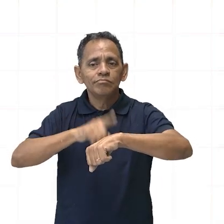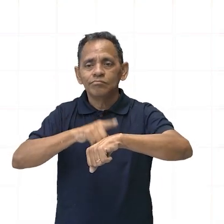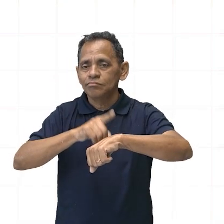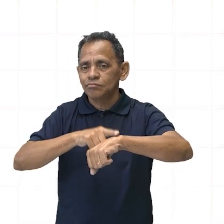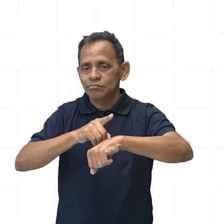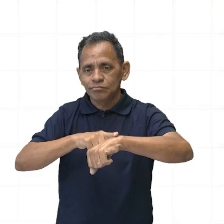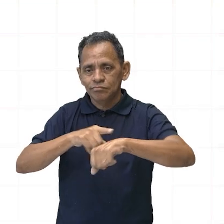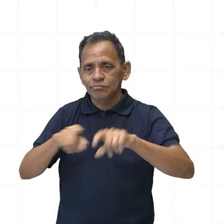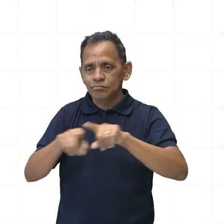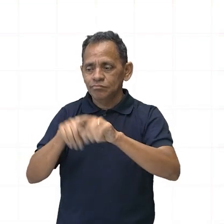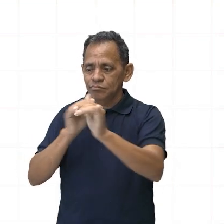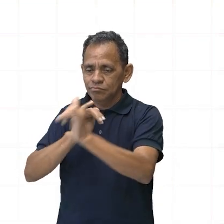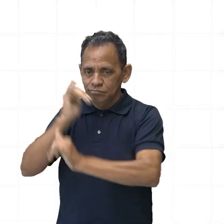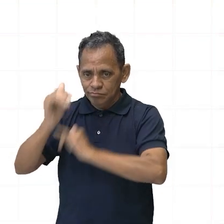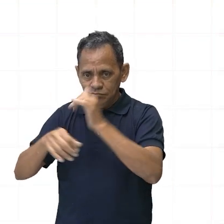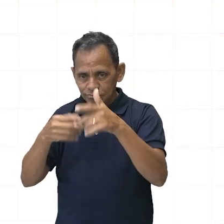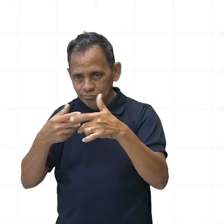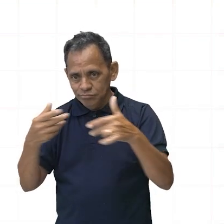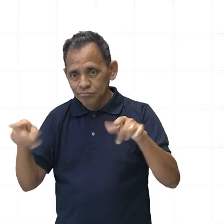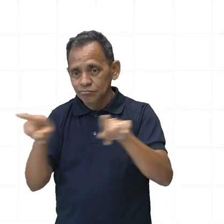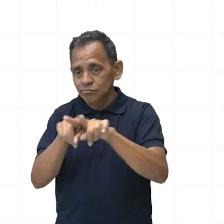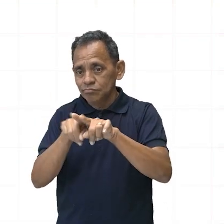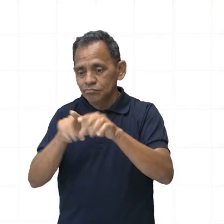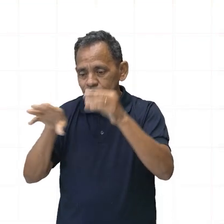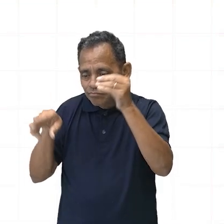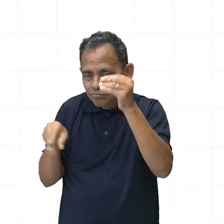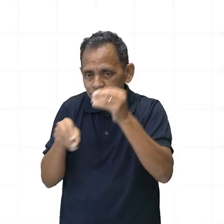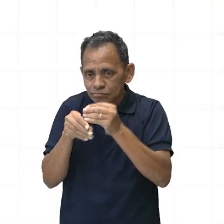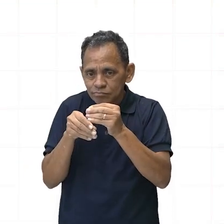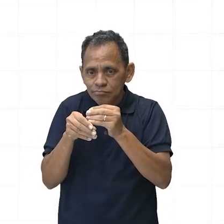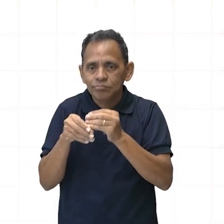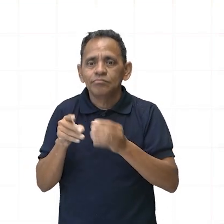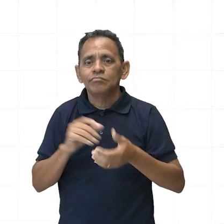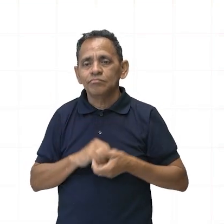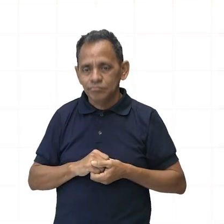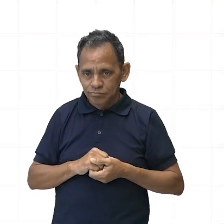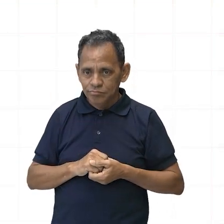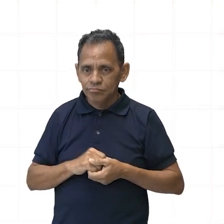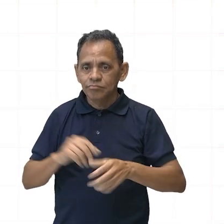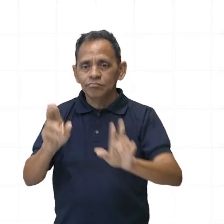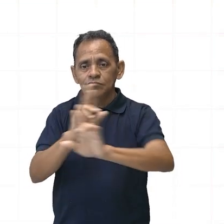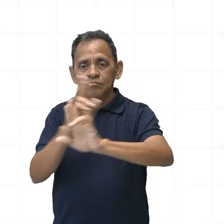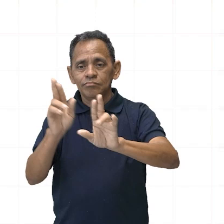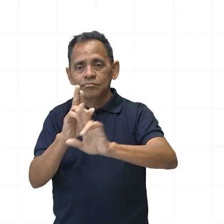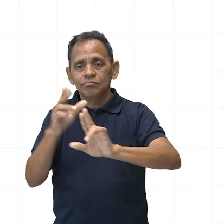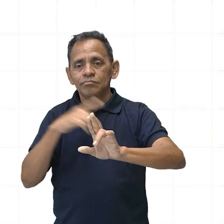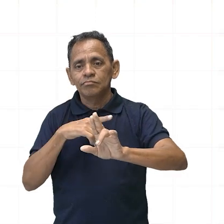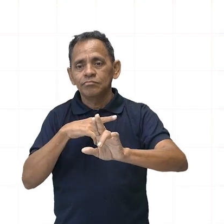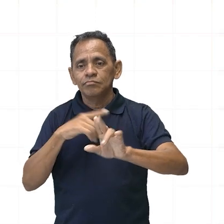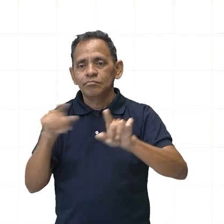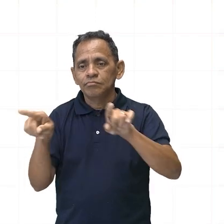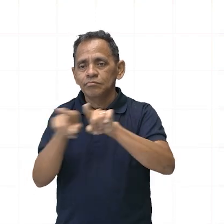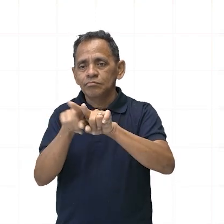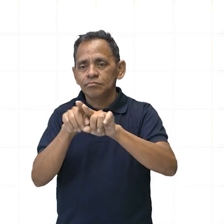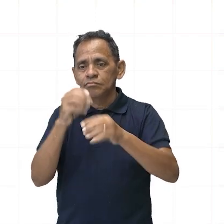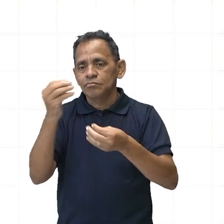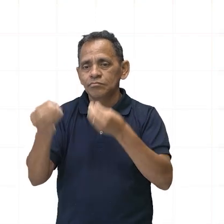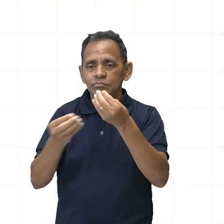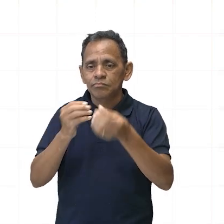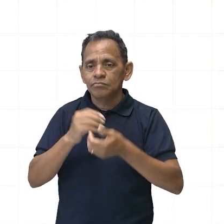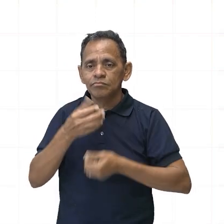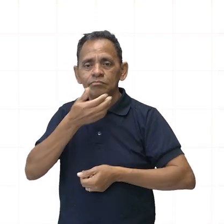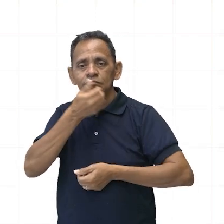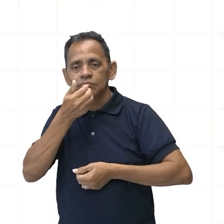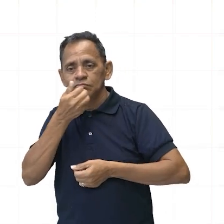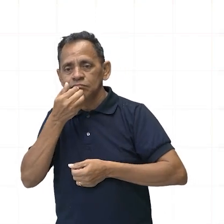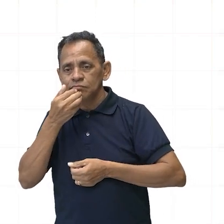real. Então, a internet das coisas também acaba se integrando muito nessa relação aí e isso acaba otimizando o